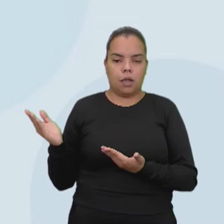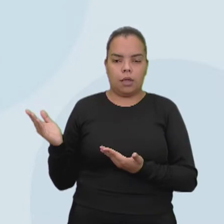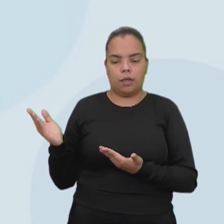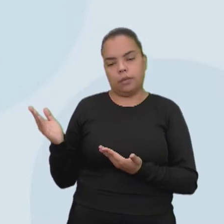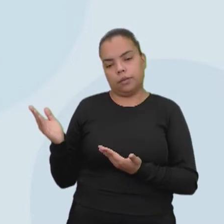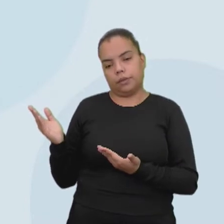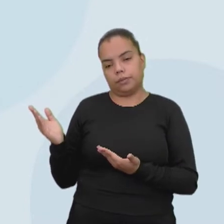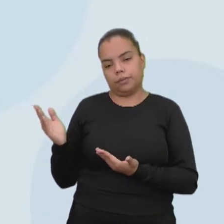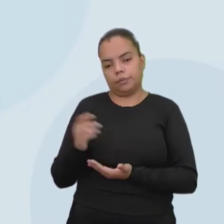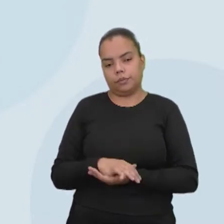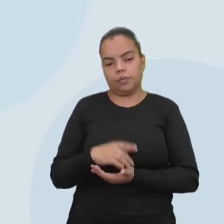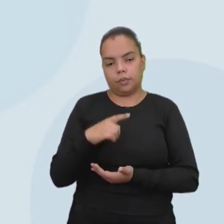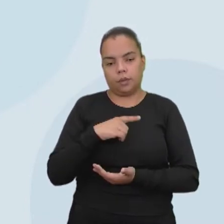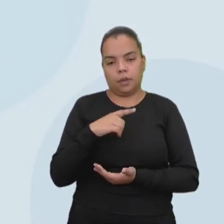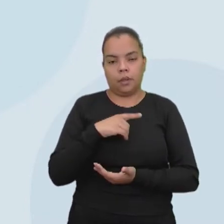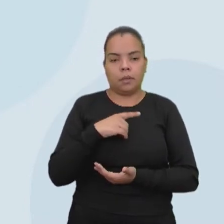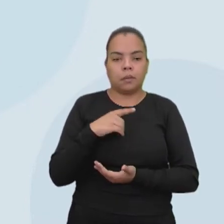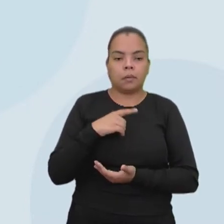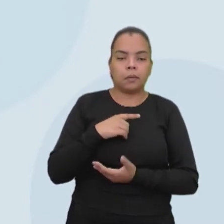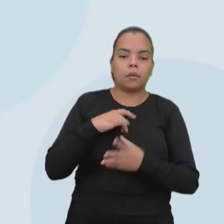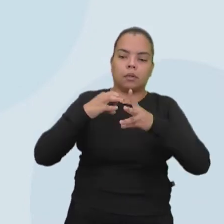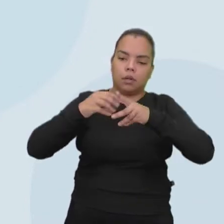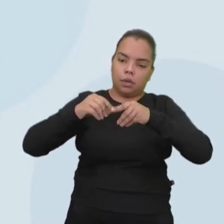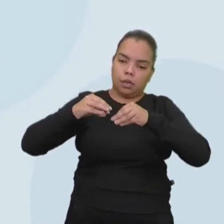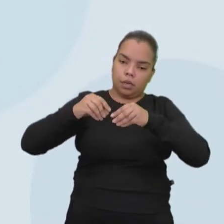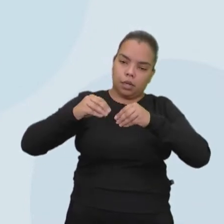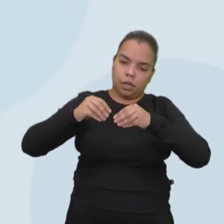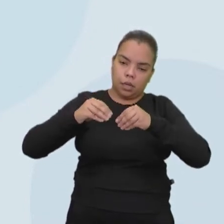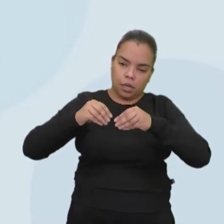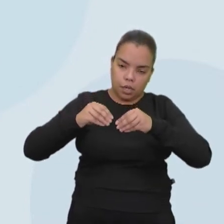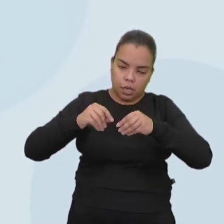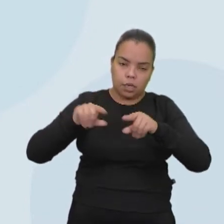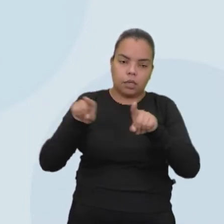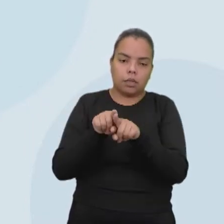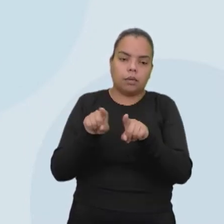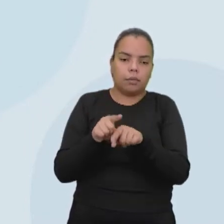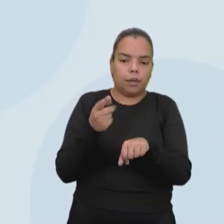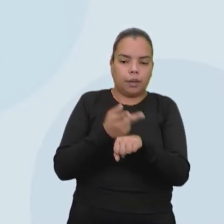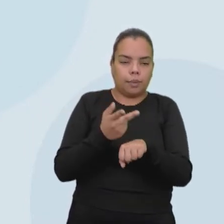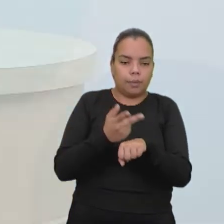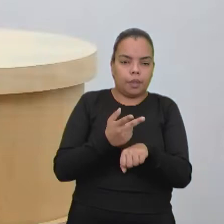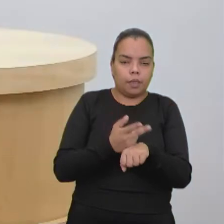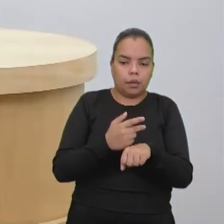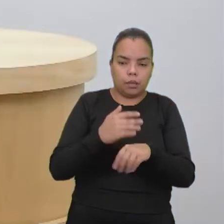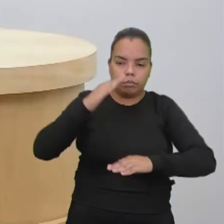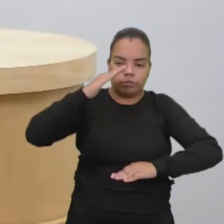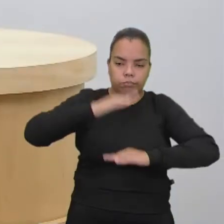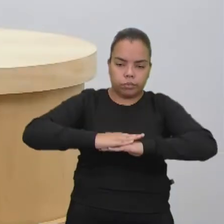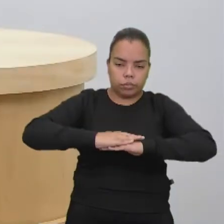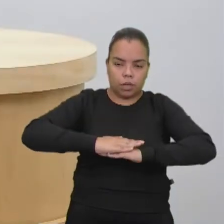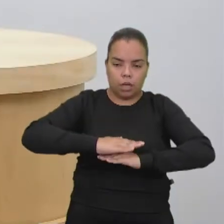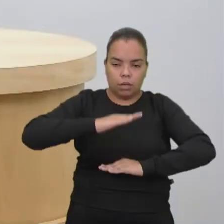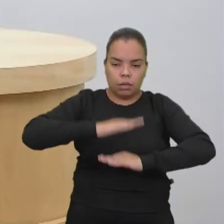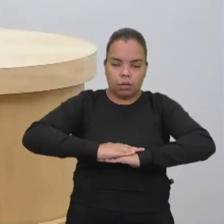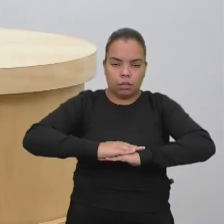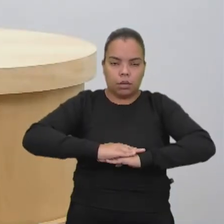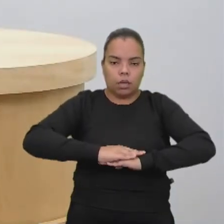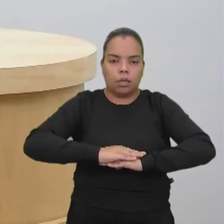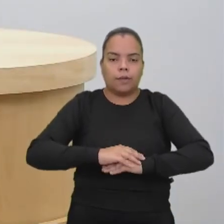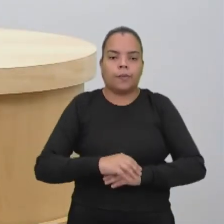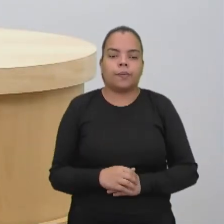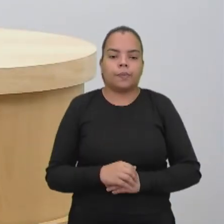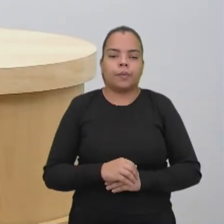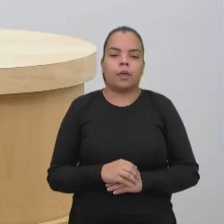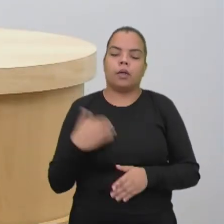Então o sedimento é a desagregação, a rocha é a compactação dele. Então só para vocês entenderem, porque naquele processo de ciclo